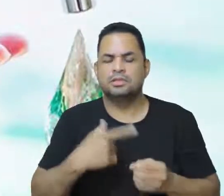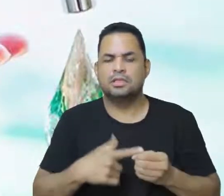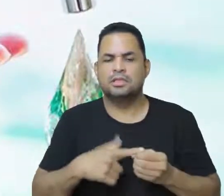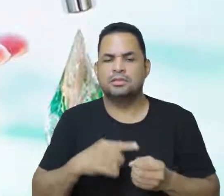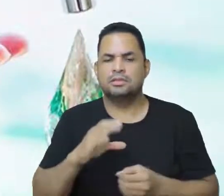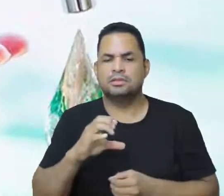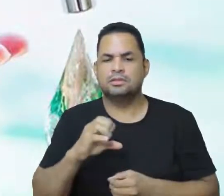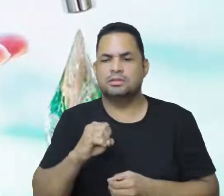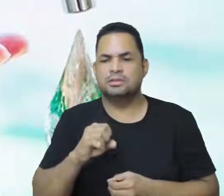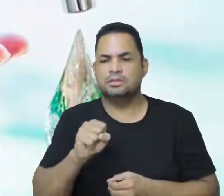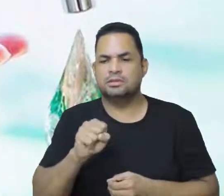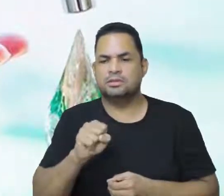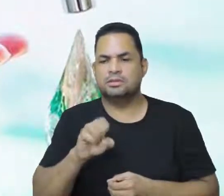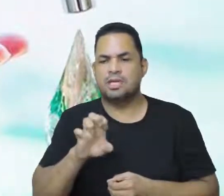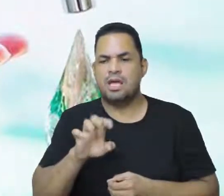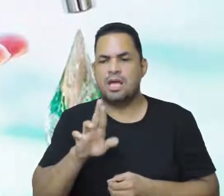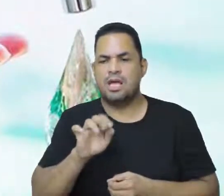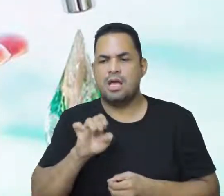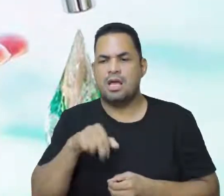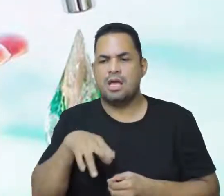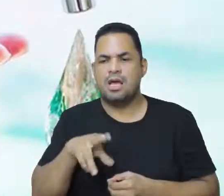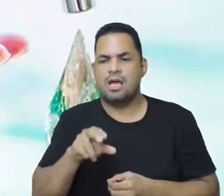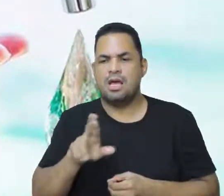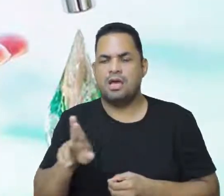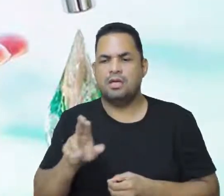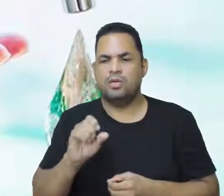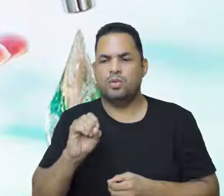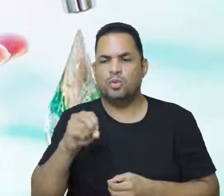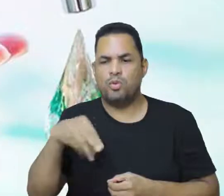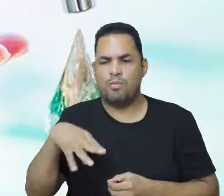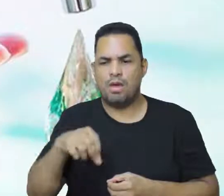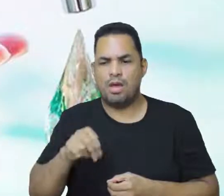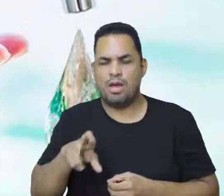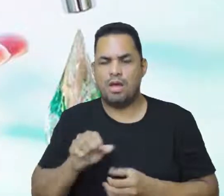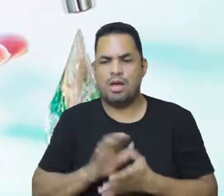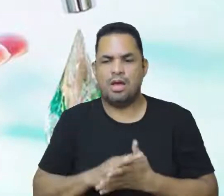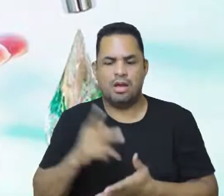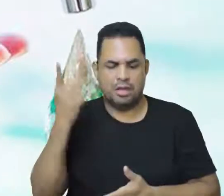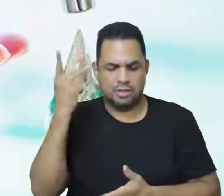onde tem uma cidade chamada de Cubatão, em São Paulo.